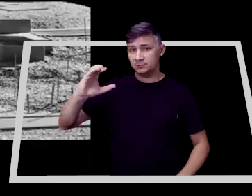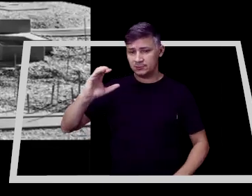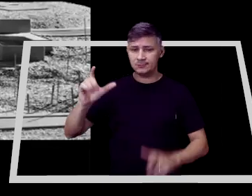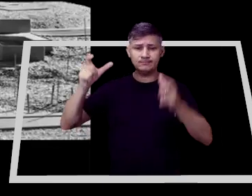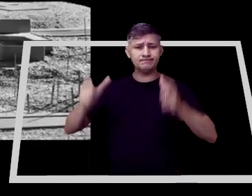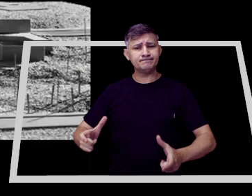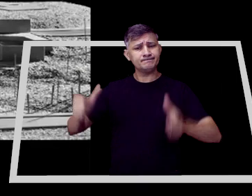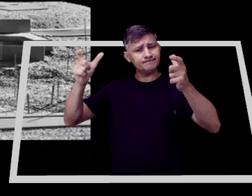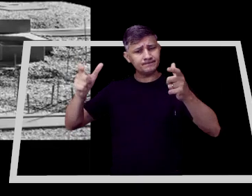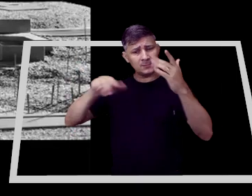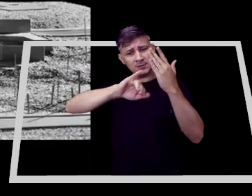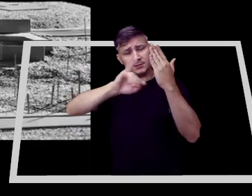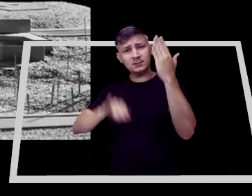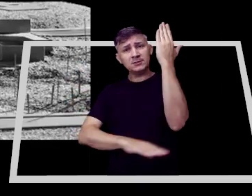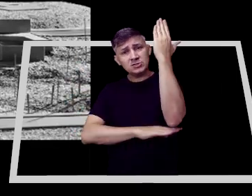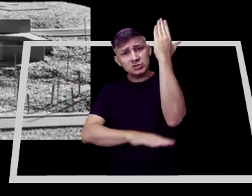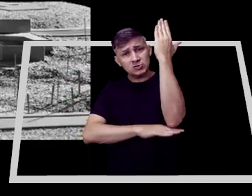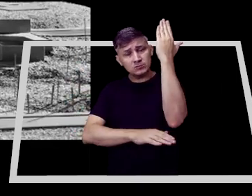que no seu subsolo,